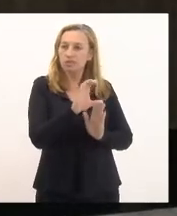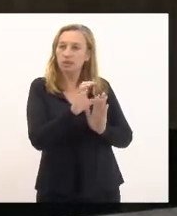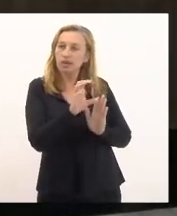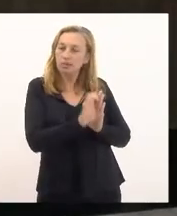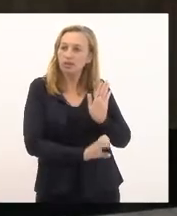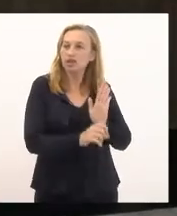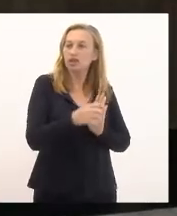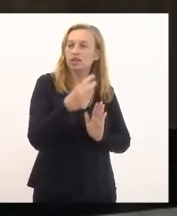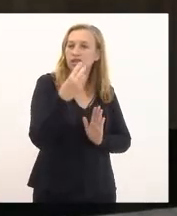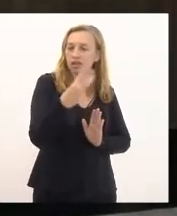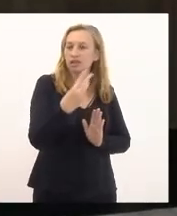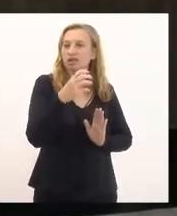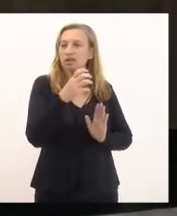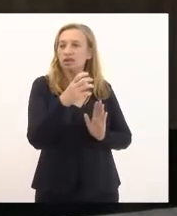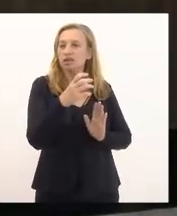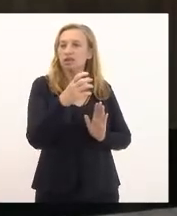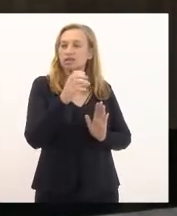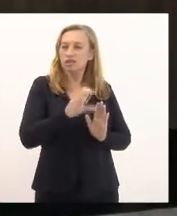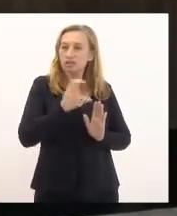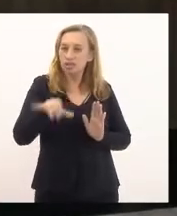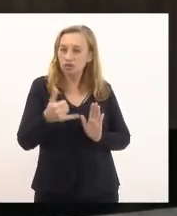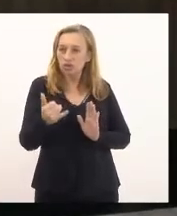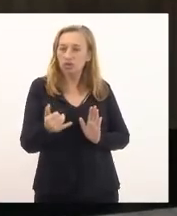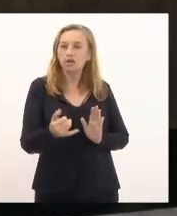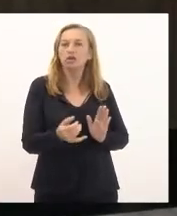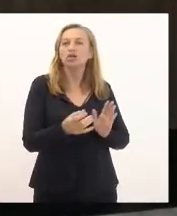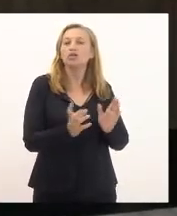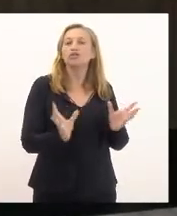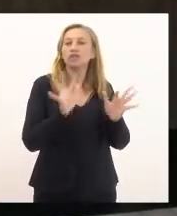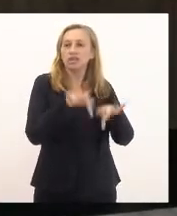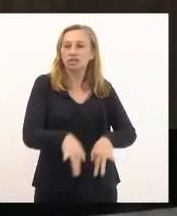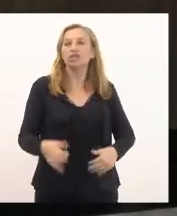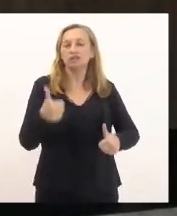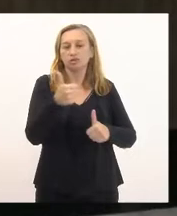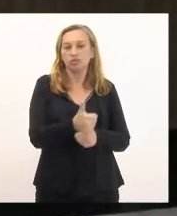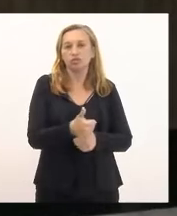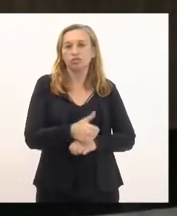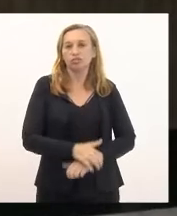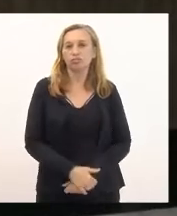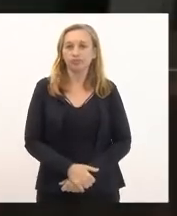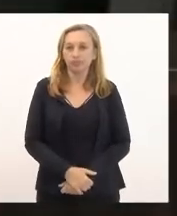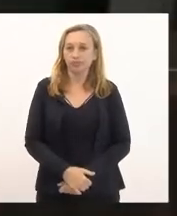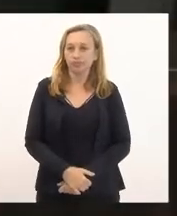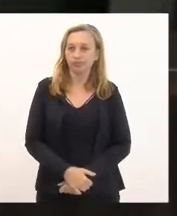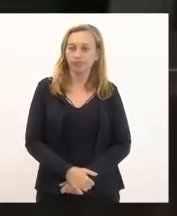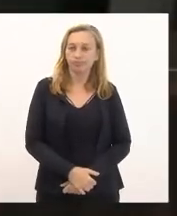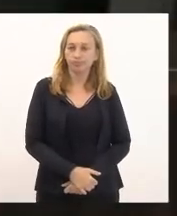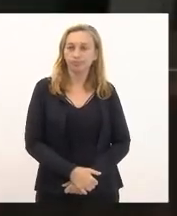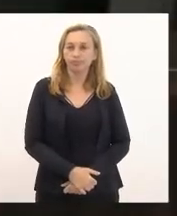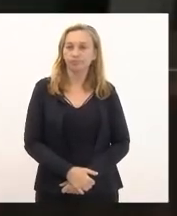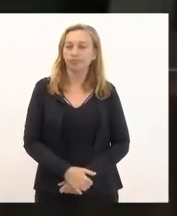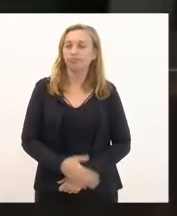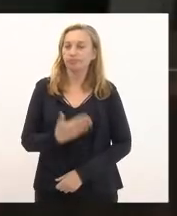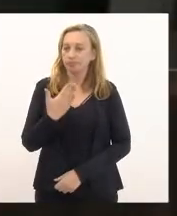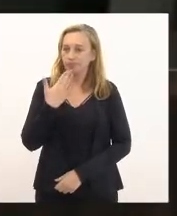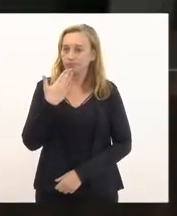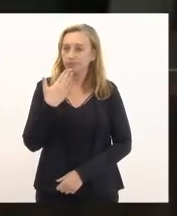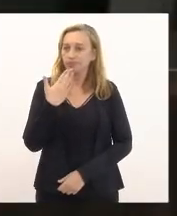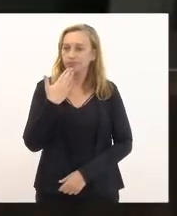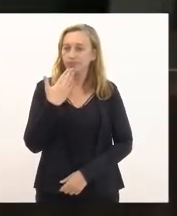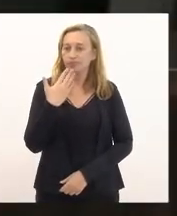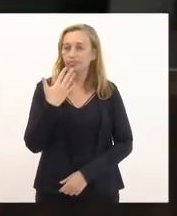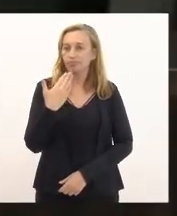emenda 3 pela emenda 3 da CCJ, concluindo por substitutivo. Que a presidência defere.